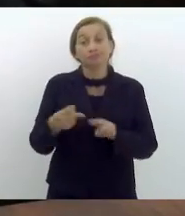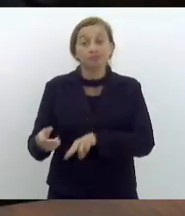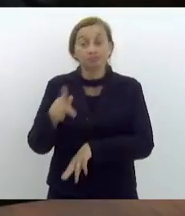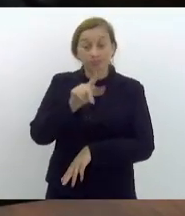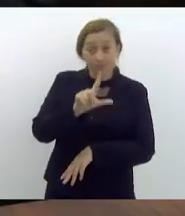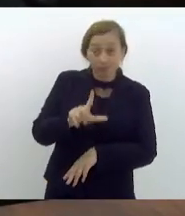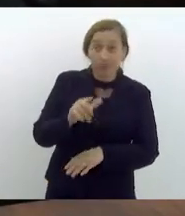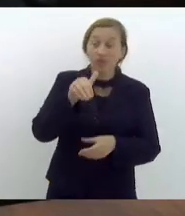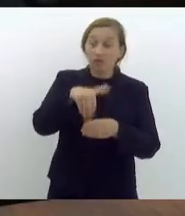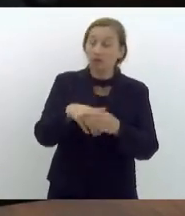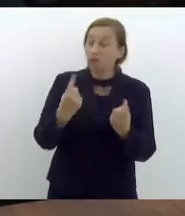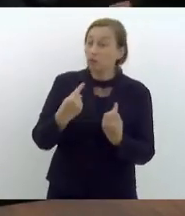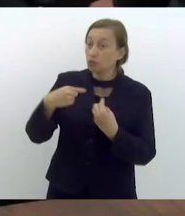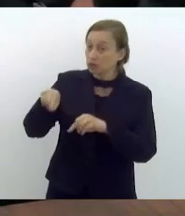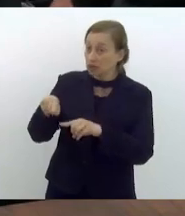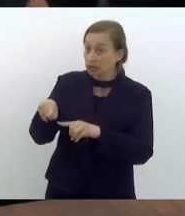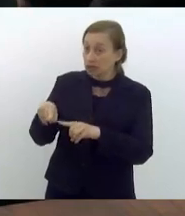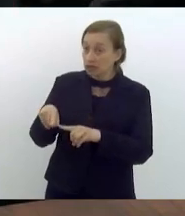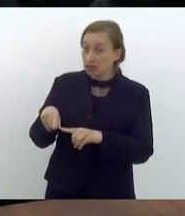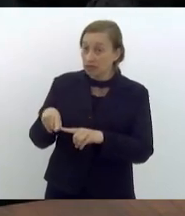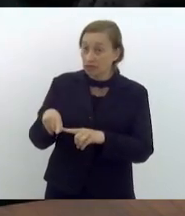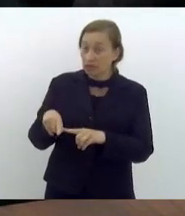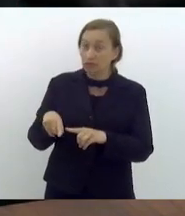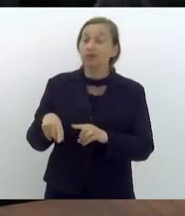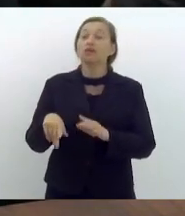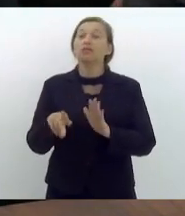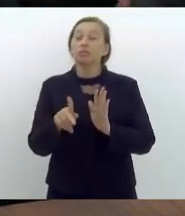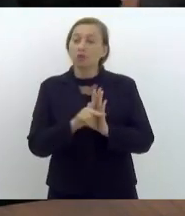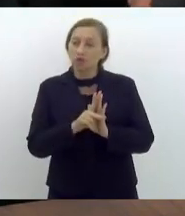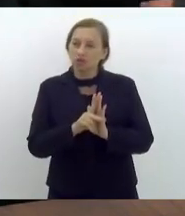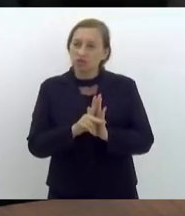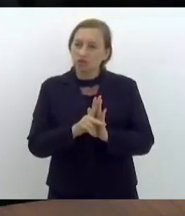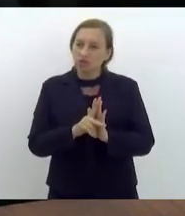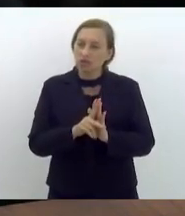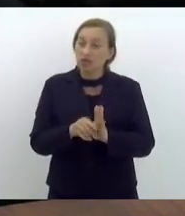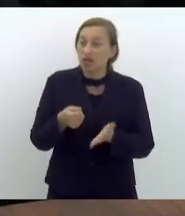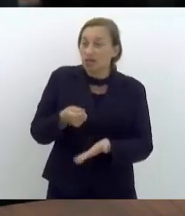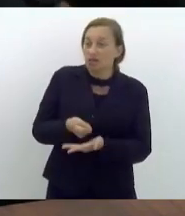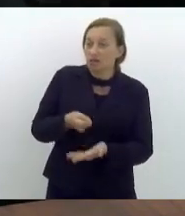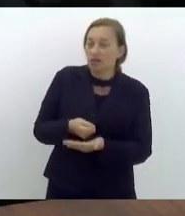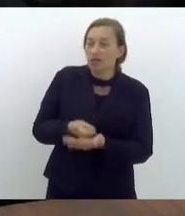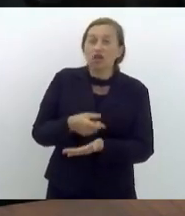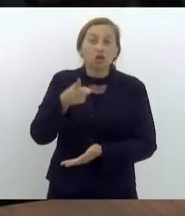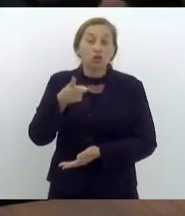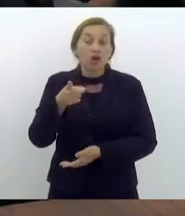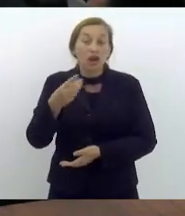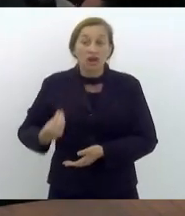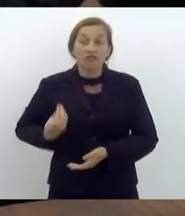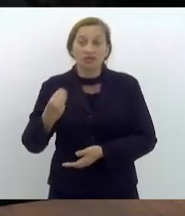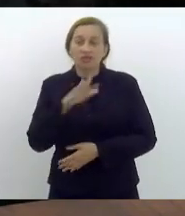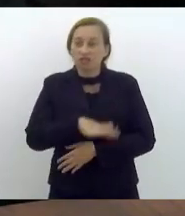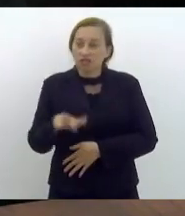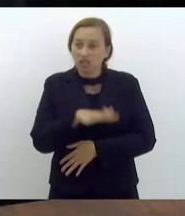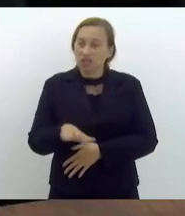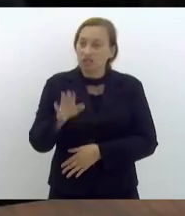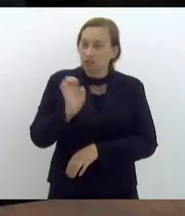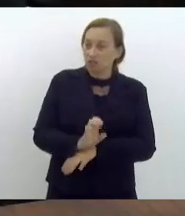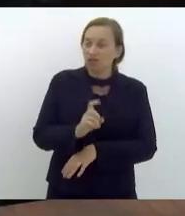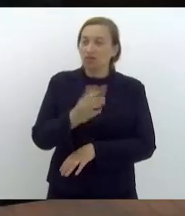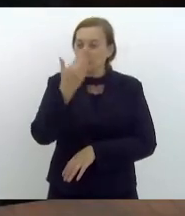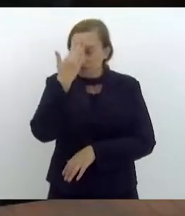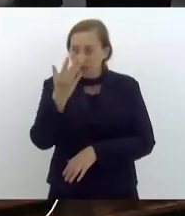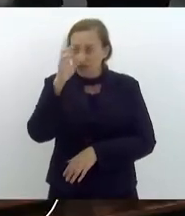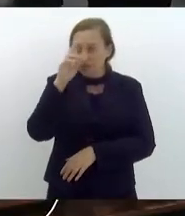caminho voto contrário a esse projeto que é determinar o dia a dia da vida das crianças do nosso estado muito